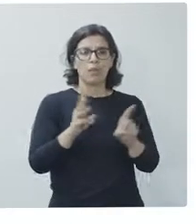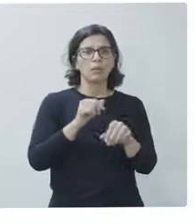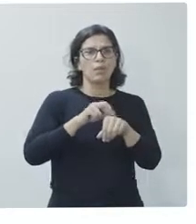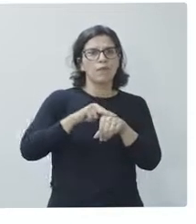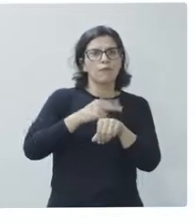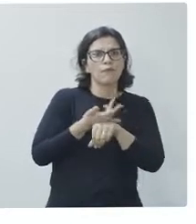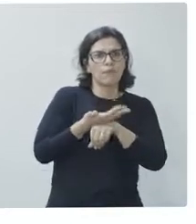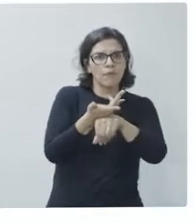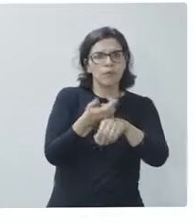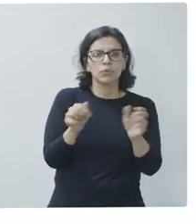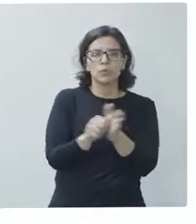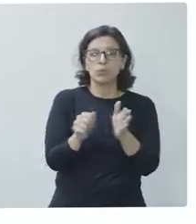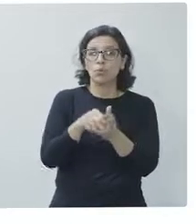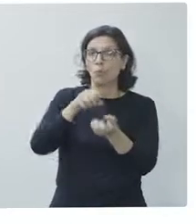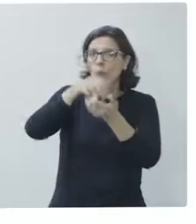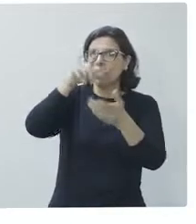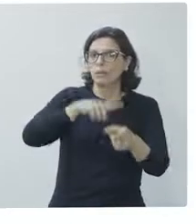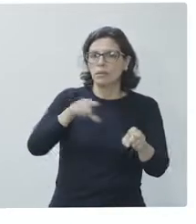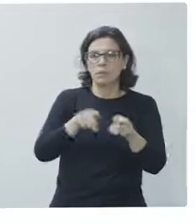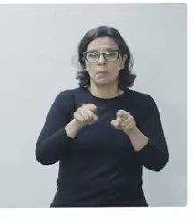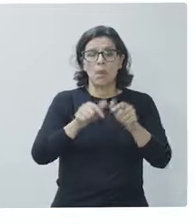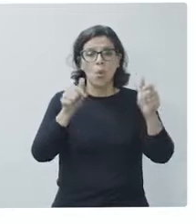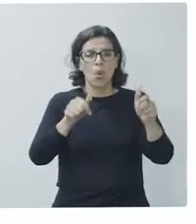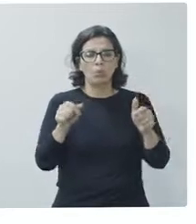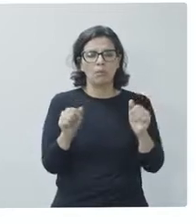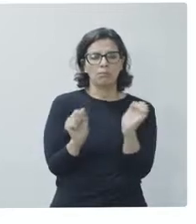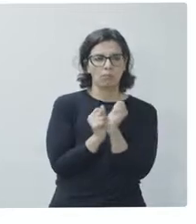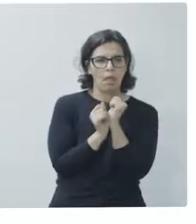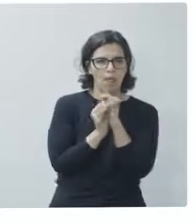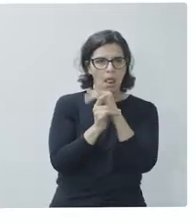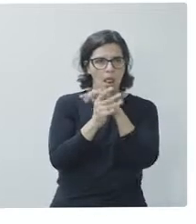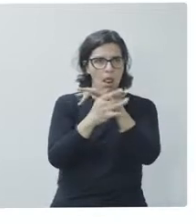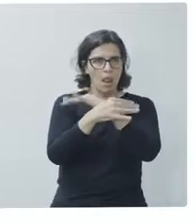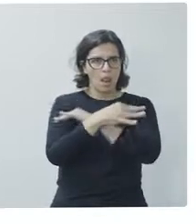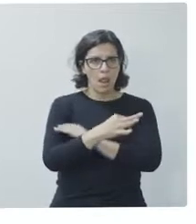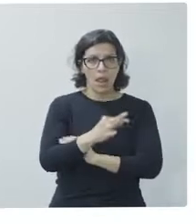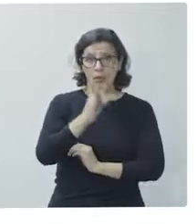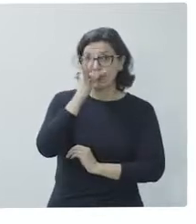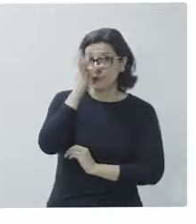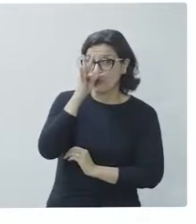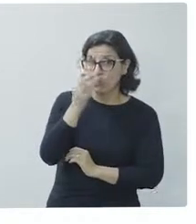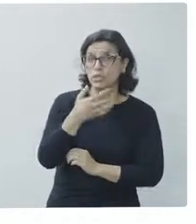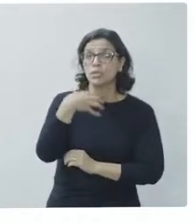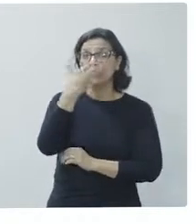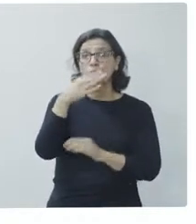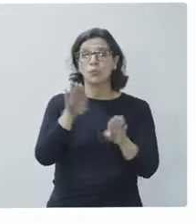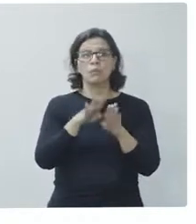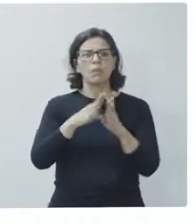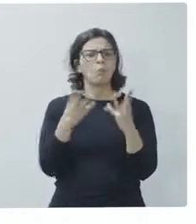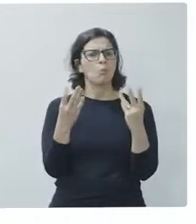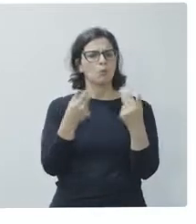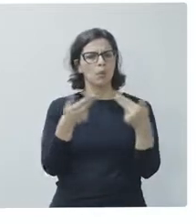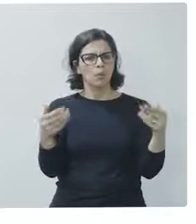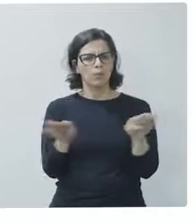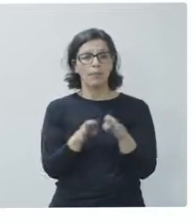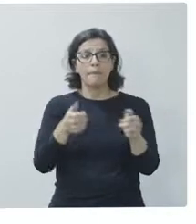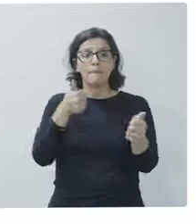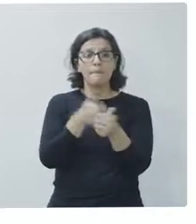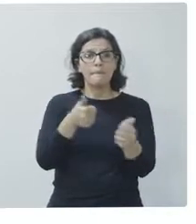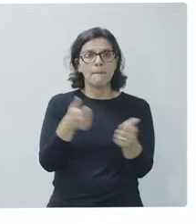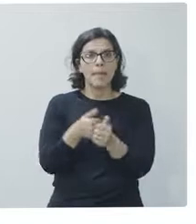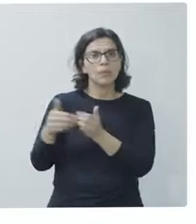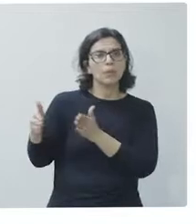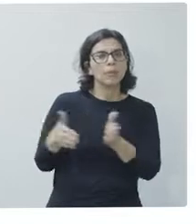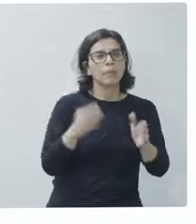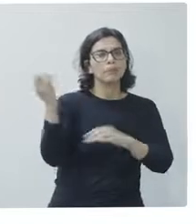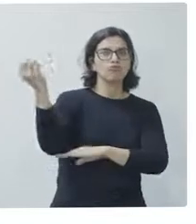aventuraram pelo jardim encantado, onde ervas raras, frutos e flores cresciam em abundância à margem de